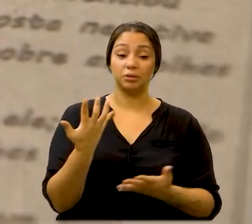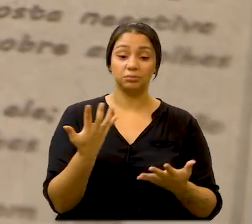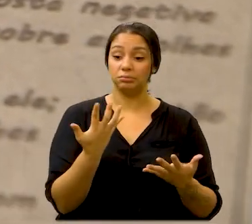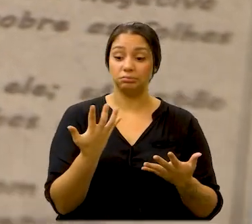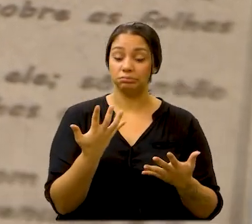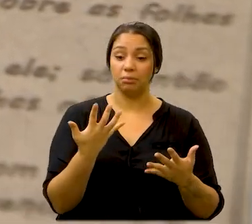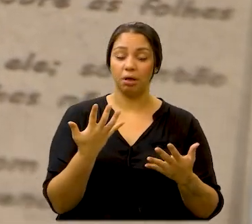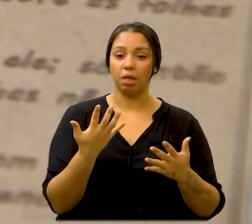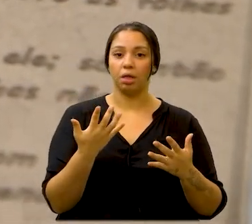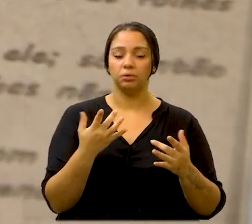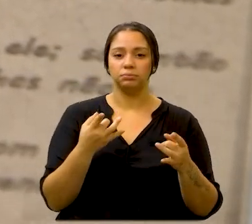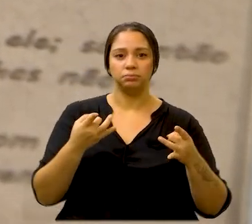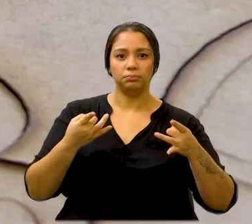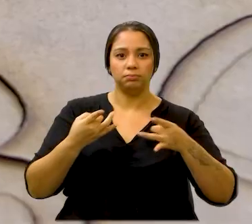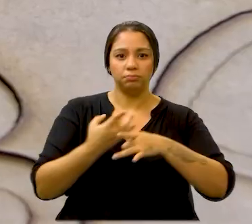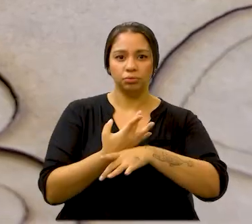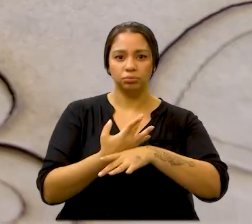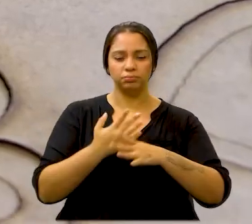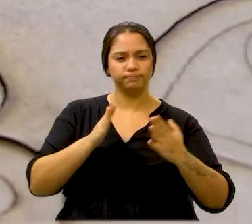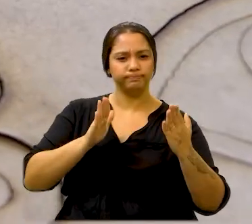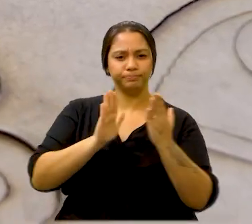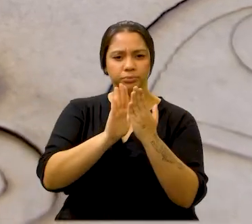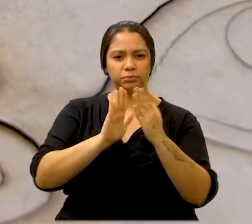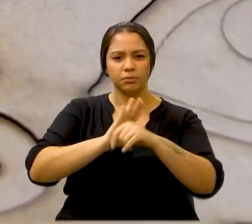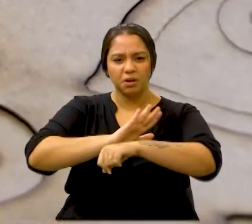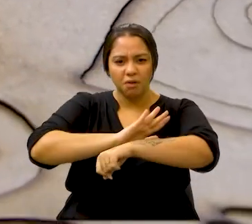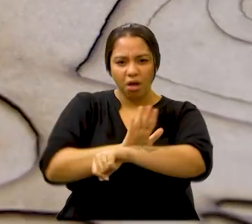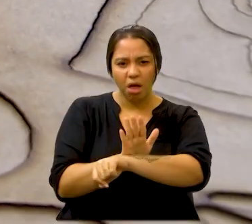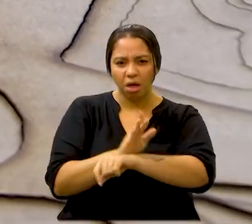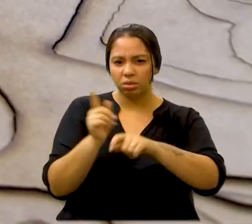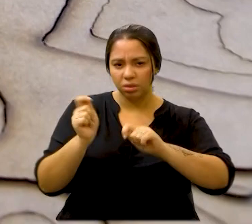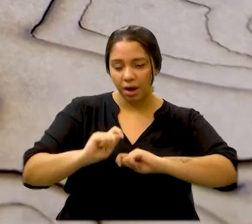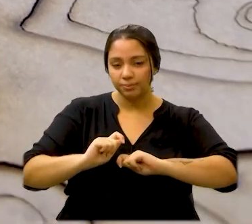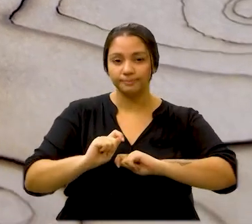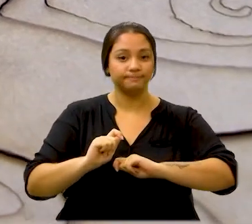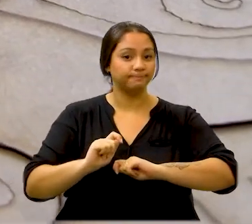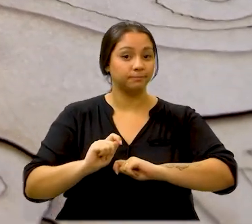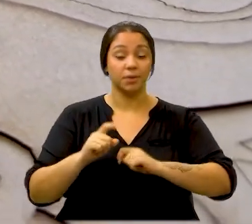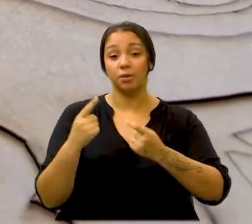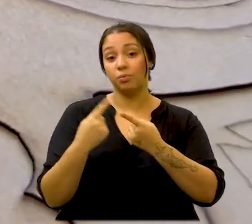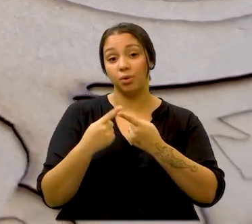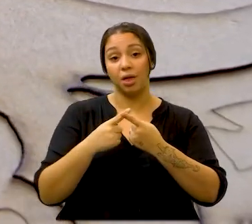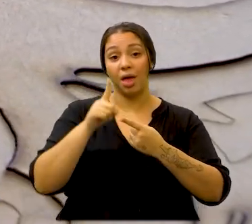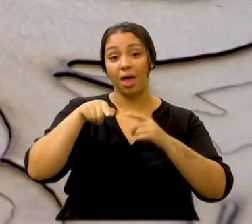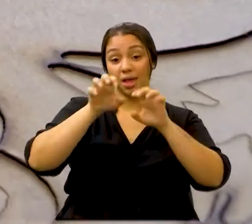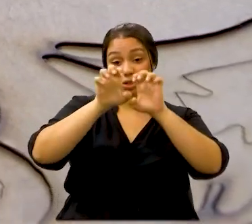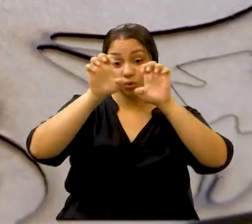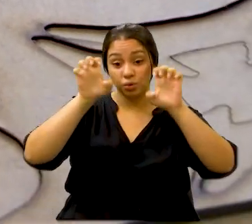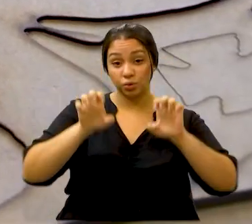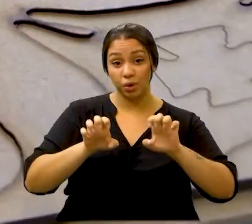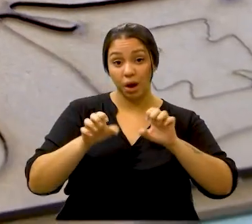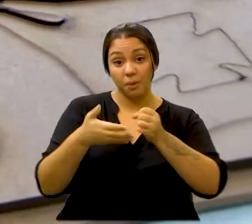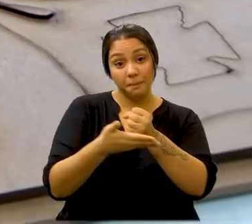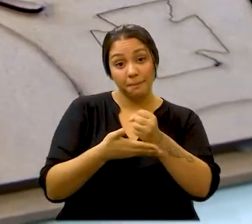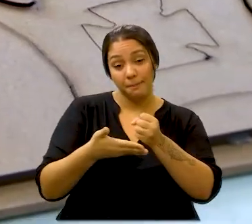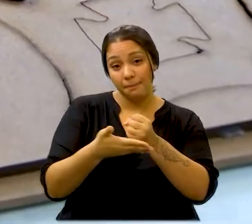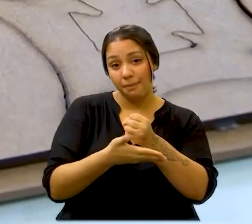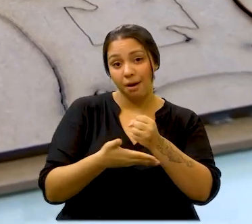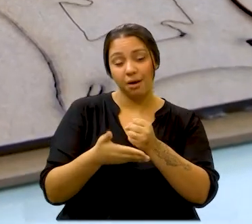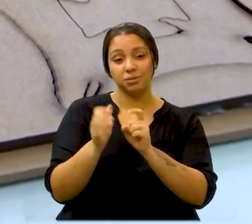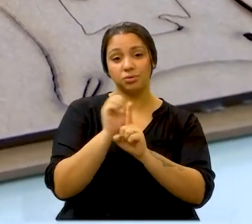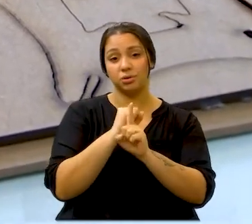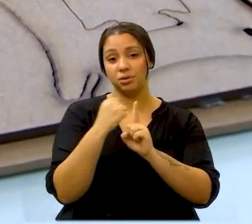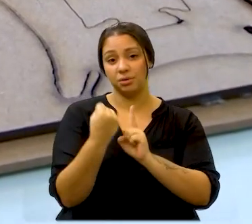ela não tem condições de enfrentar o racismo, né? Porque o racismo, ele é estrutural e estruturante da nossa